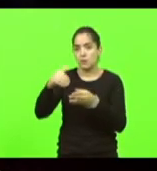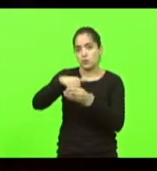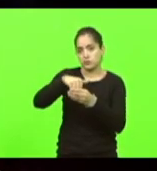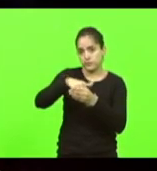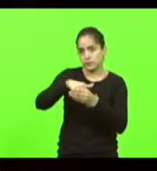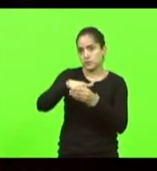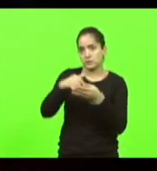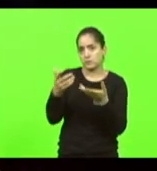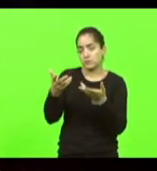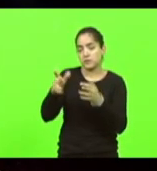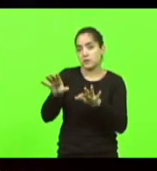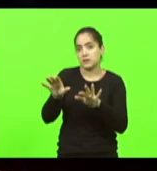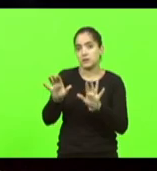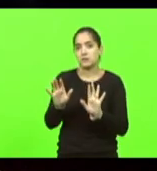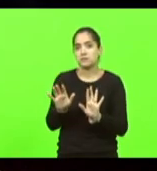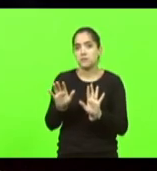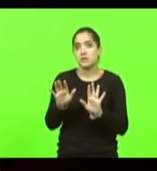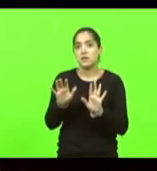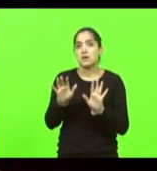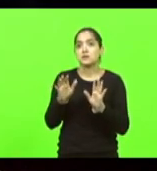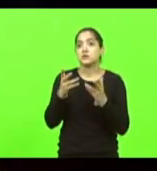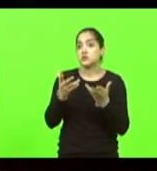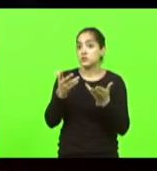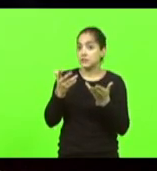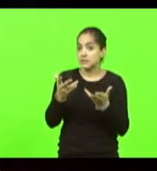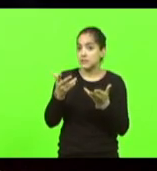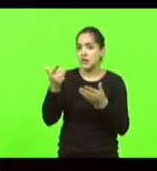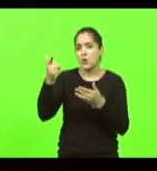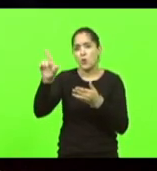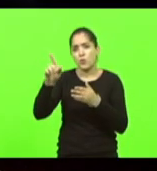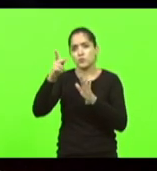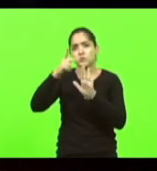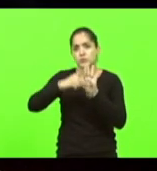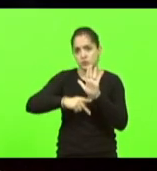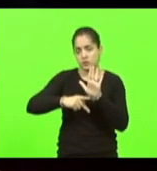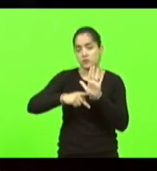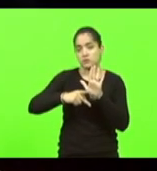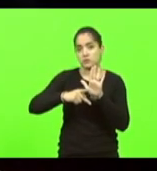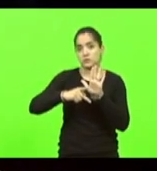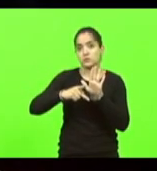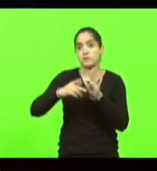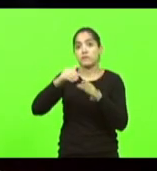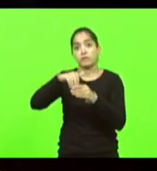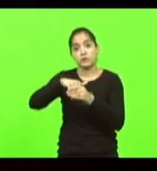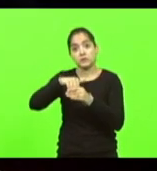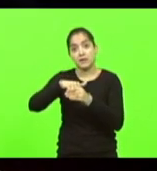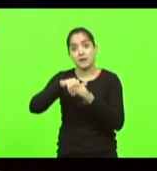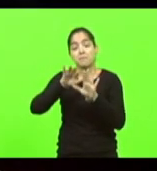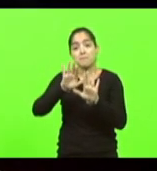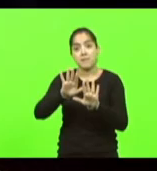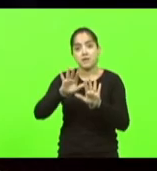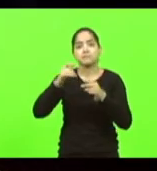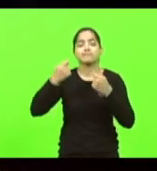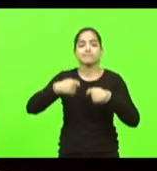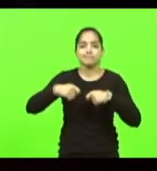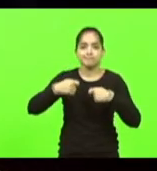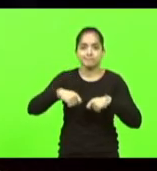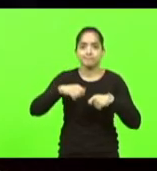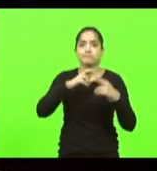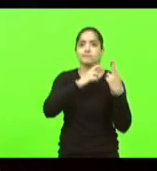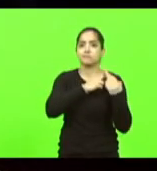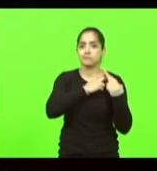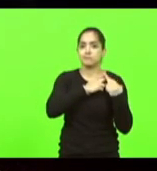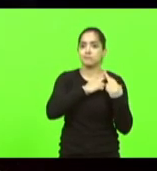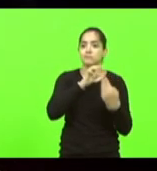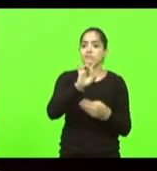reforma e nós queríamos estar aqui voltando outros projetos mas é necessário é da nossa responsabilidade